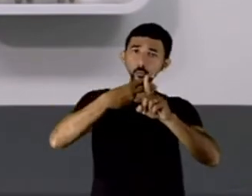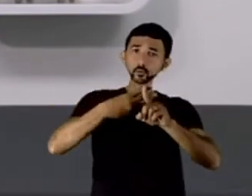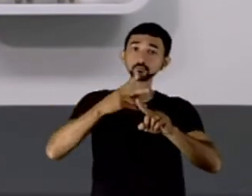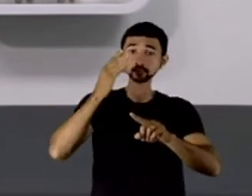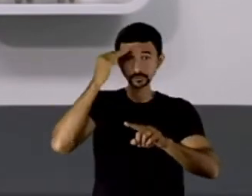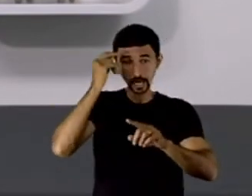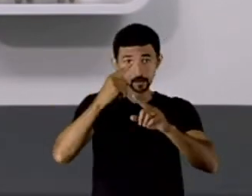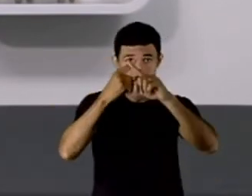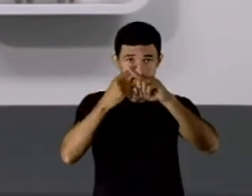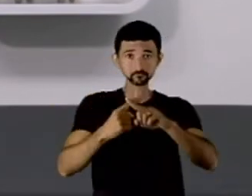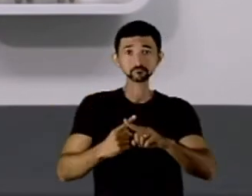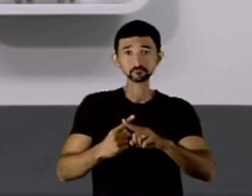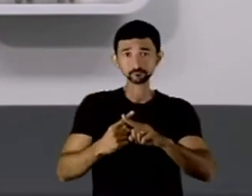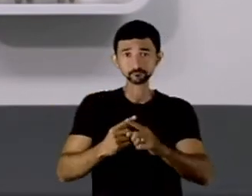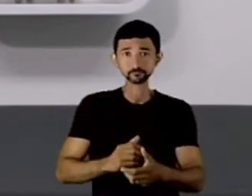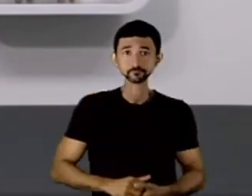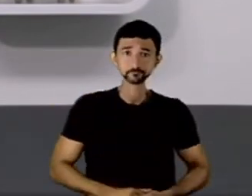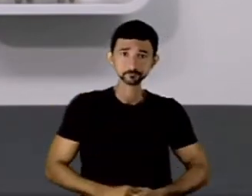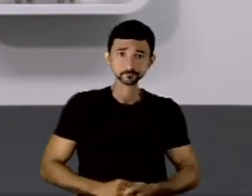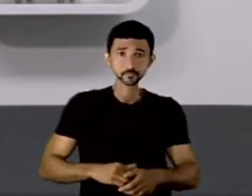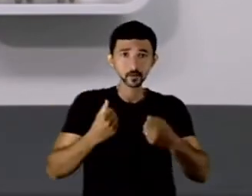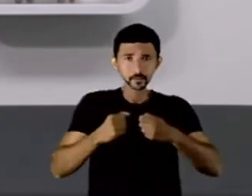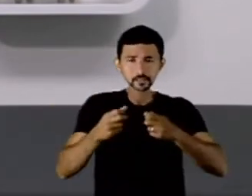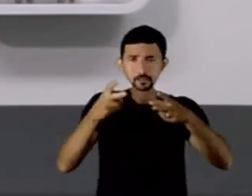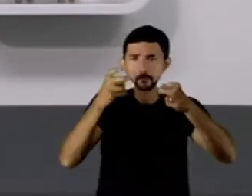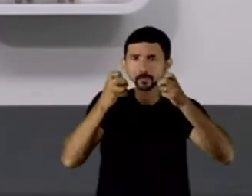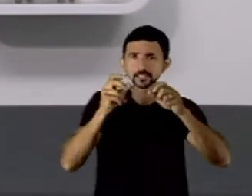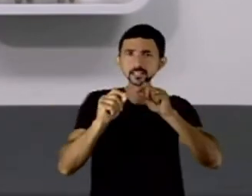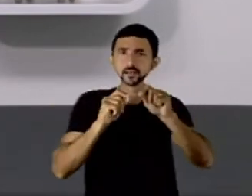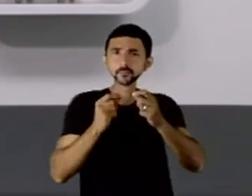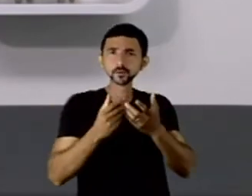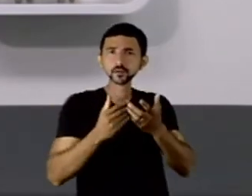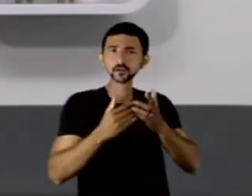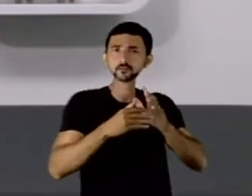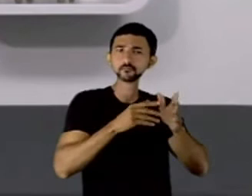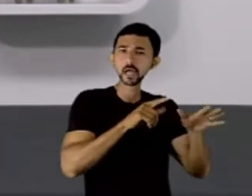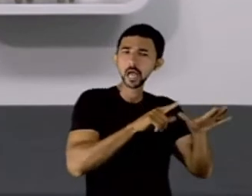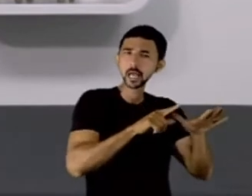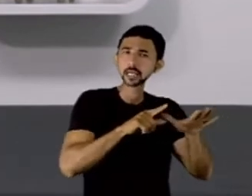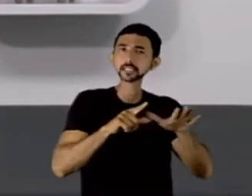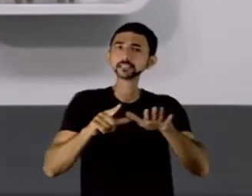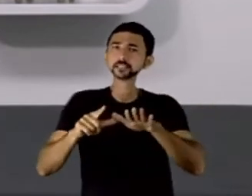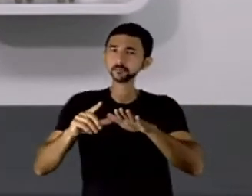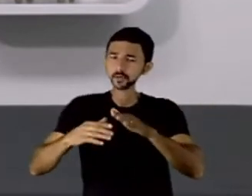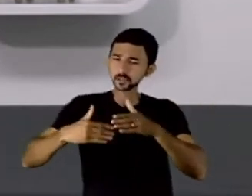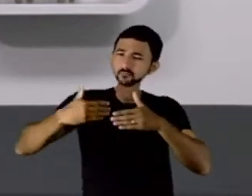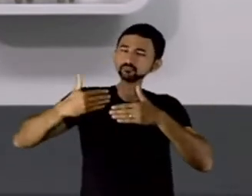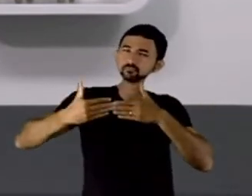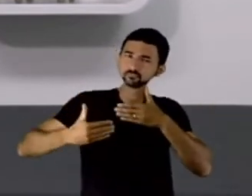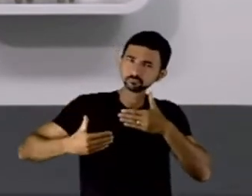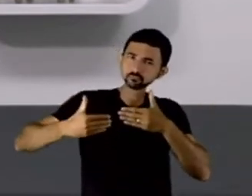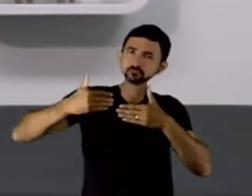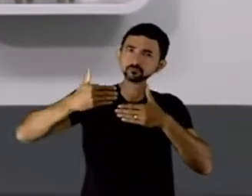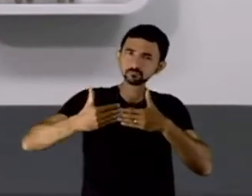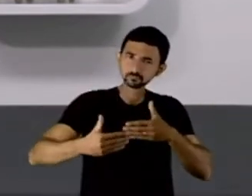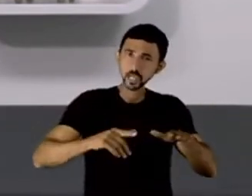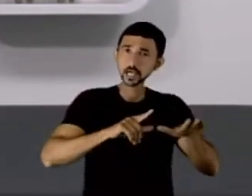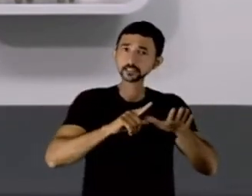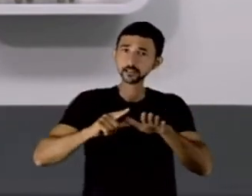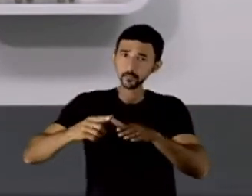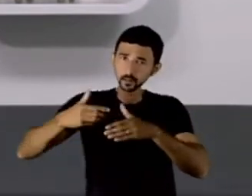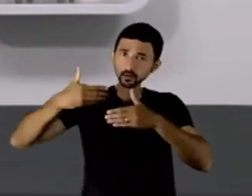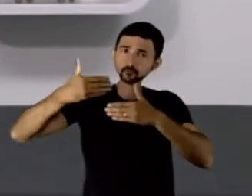que tem que multiplicar por 2. Mas você percebe que a cada semana tem uma constância. Cada